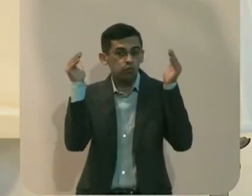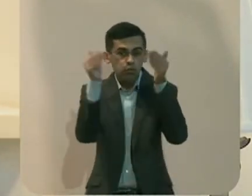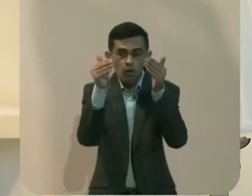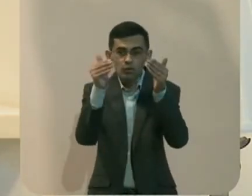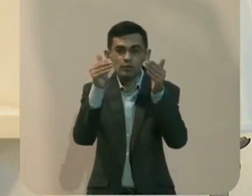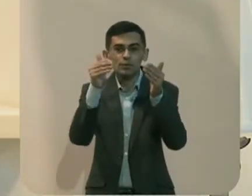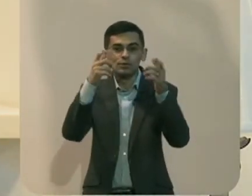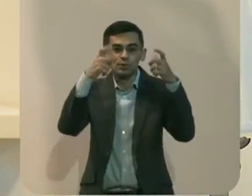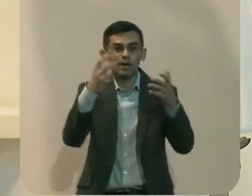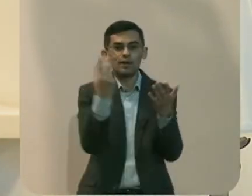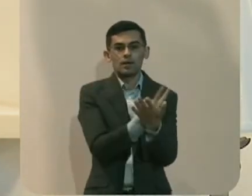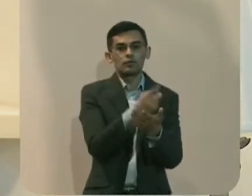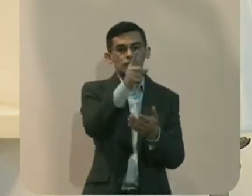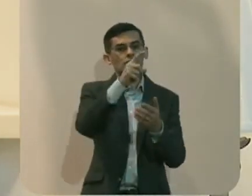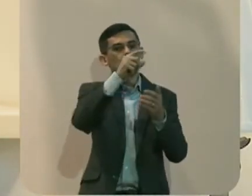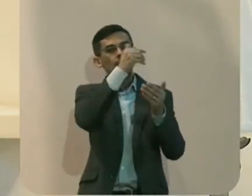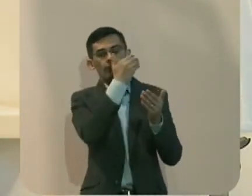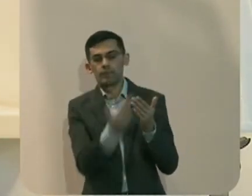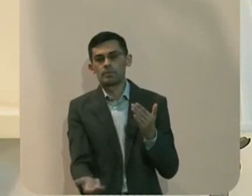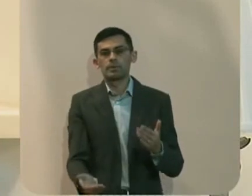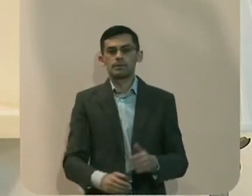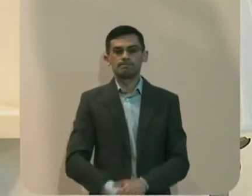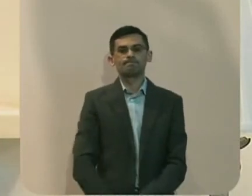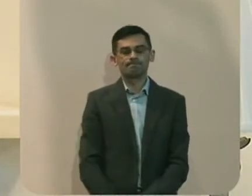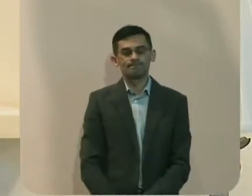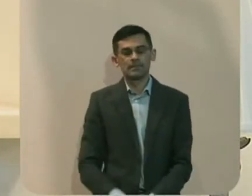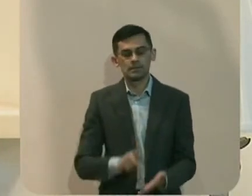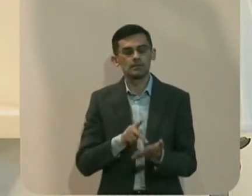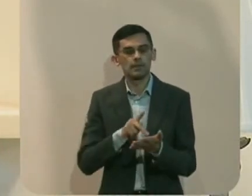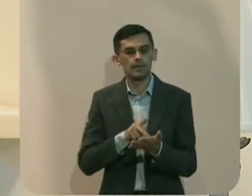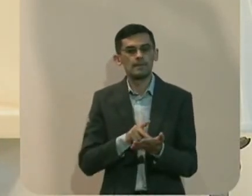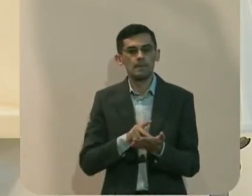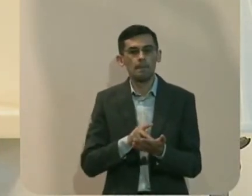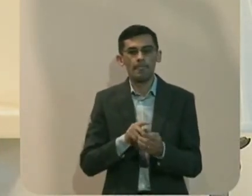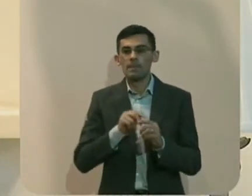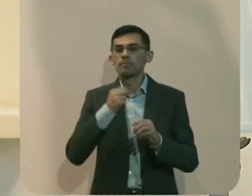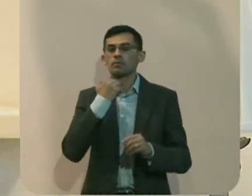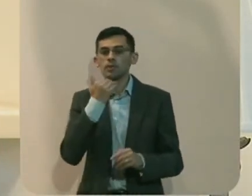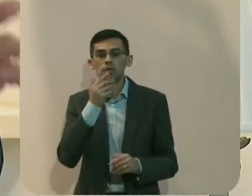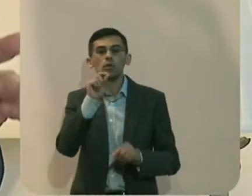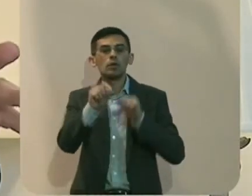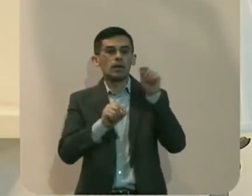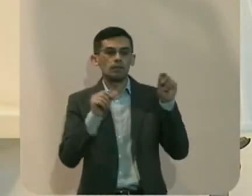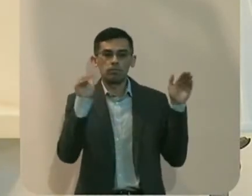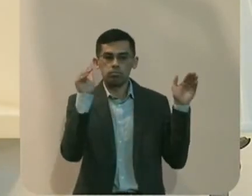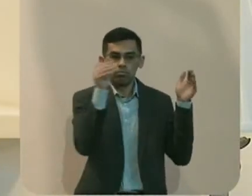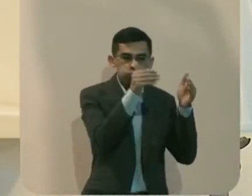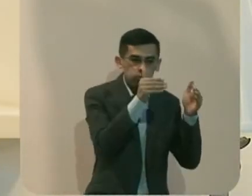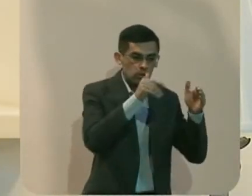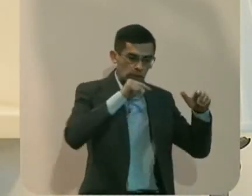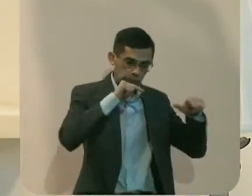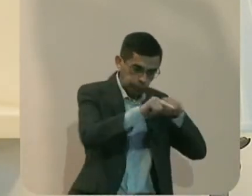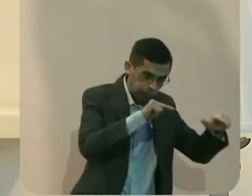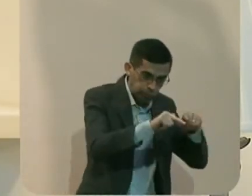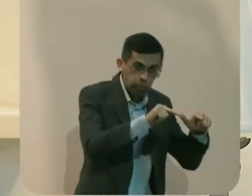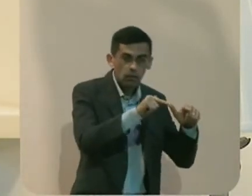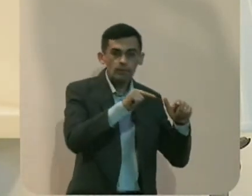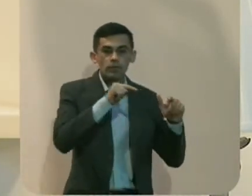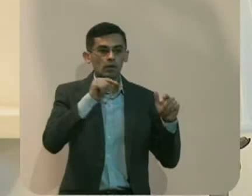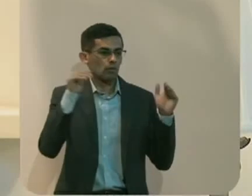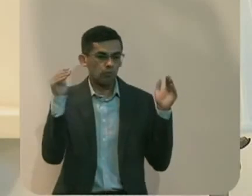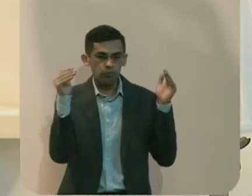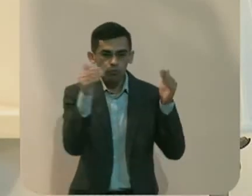no lugar errado, você vai afundar. Olha, não adianta você colocar o foco na produção, não adianta você